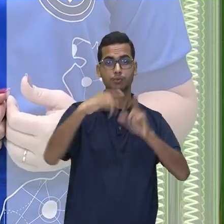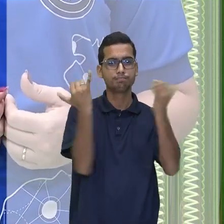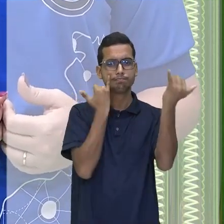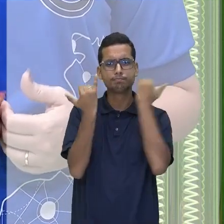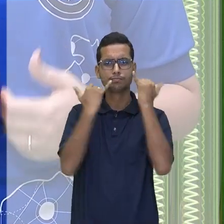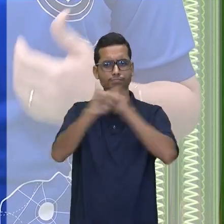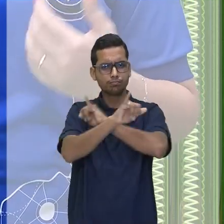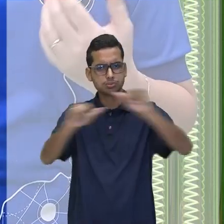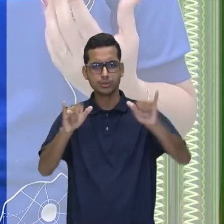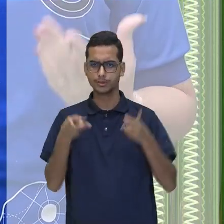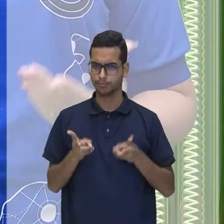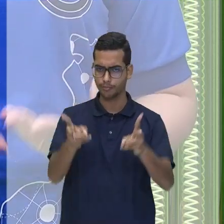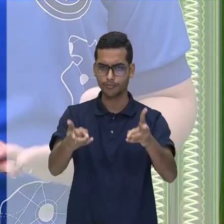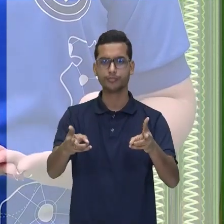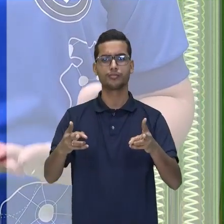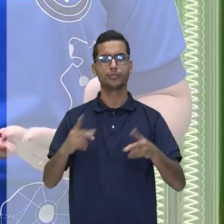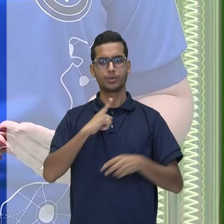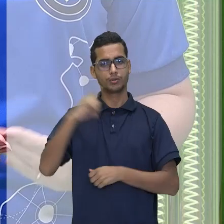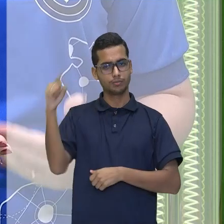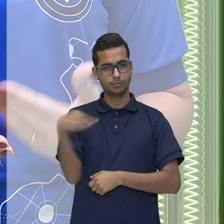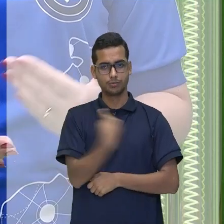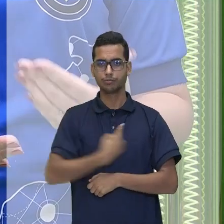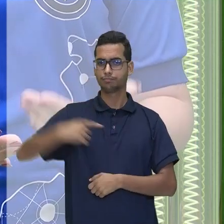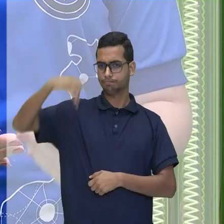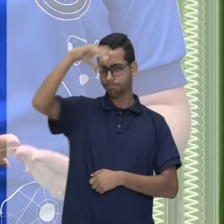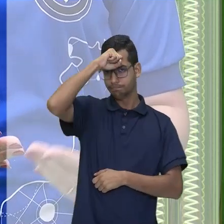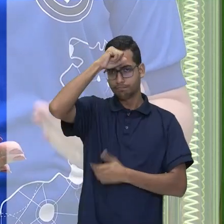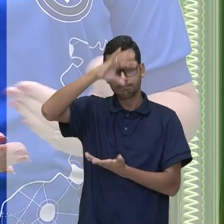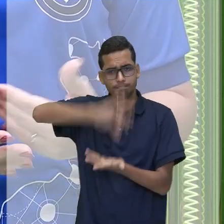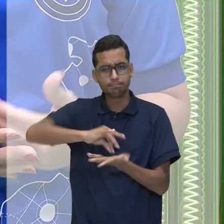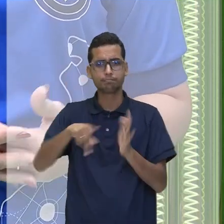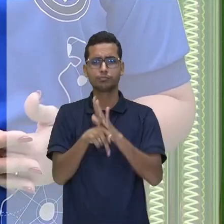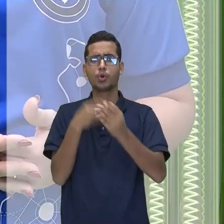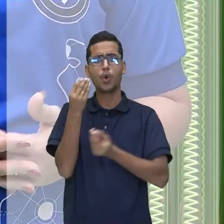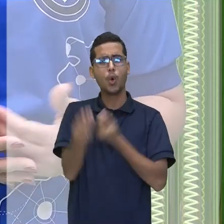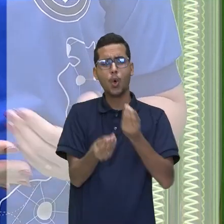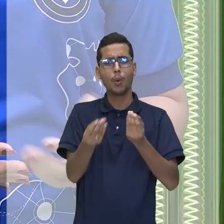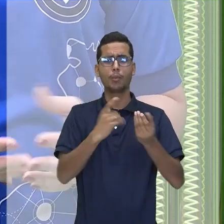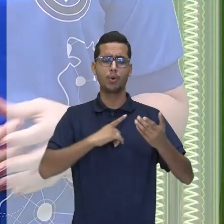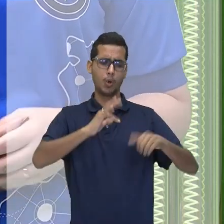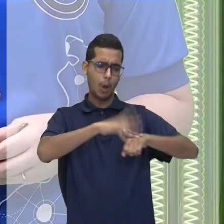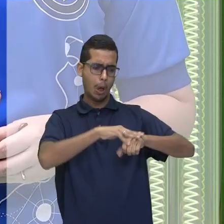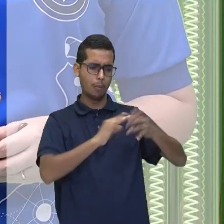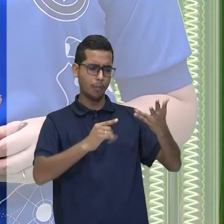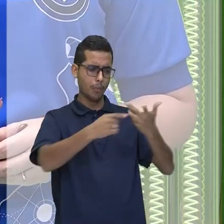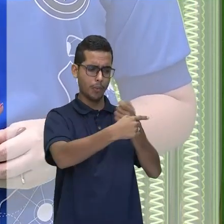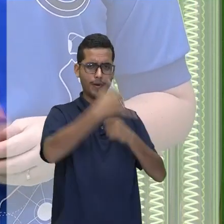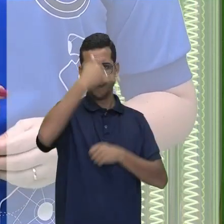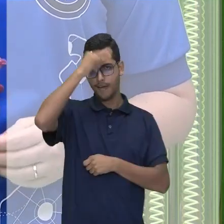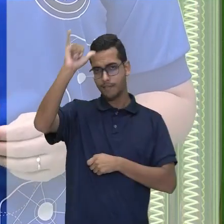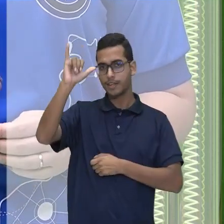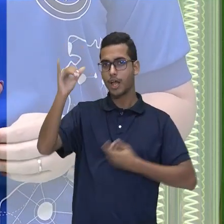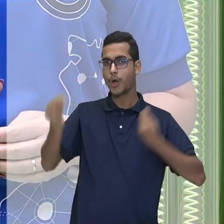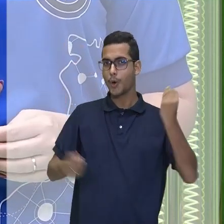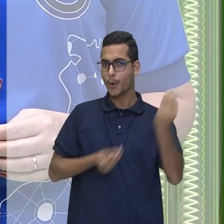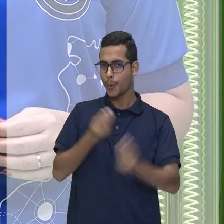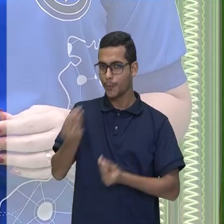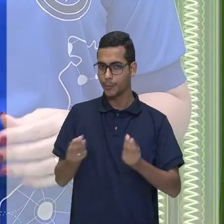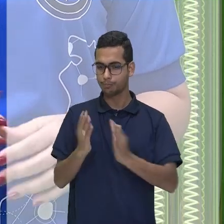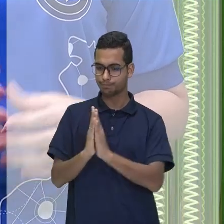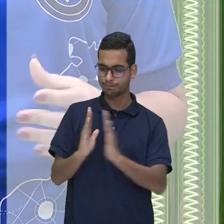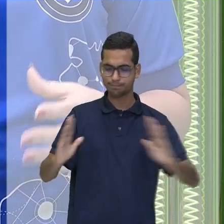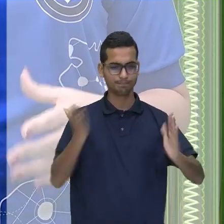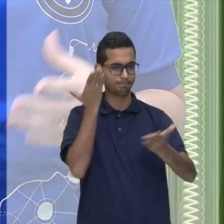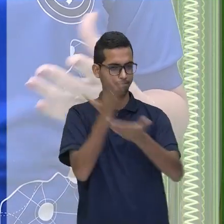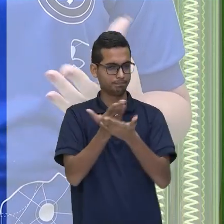informação. E nós vamos aprender bastante sobre como nós podemos evitar essas doenças ao longo da nossa aula. E a gente vai falar sobre